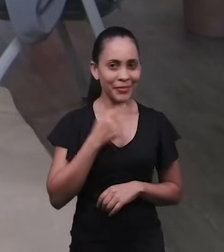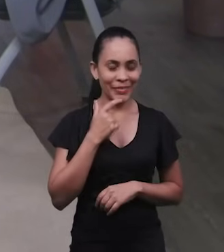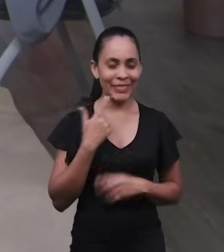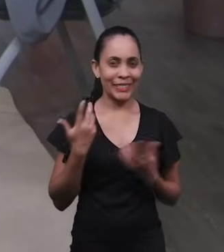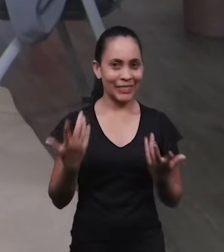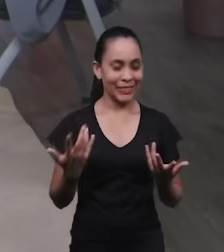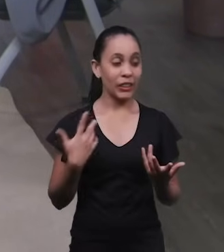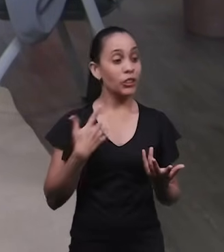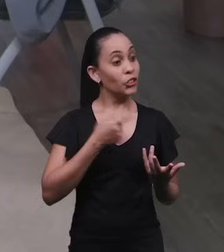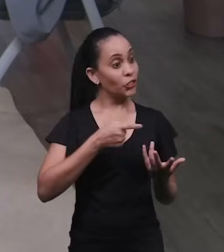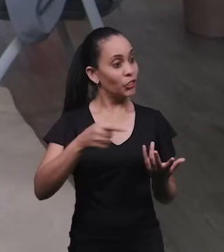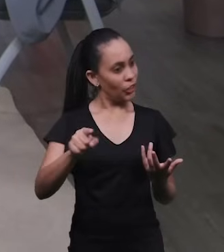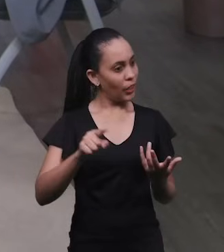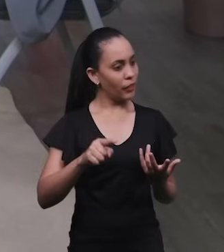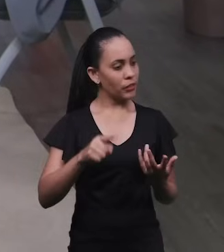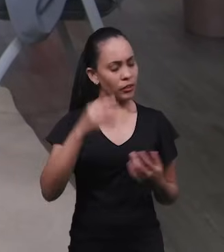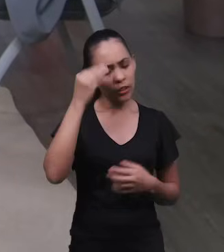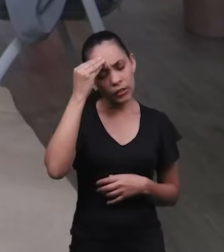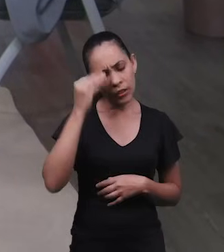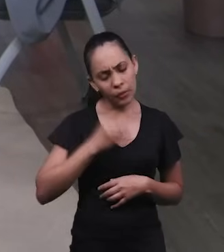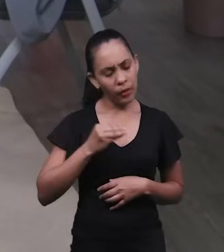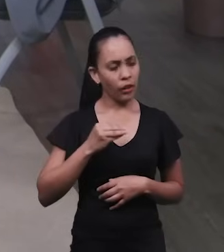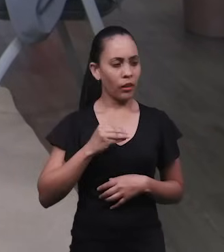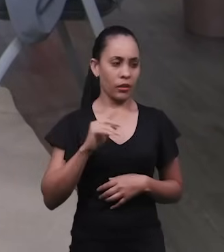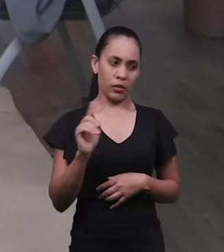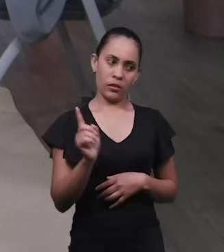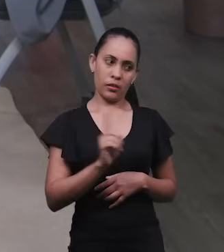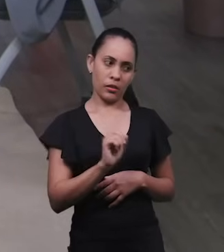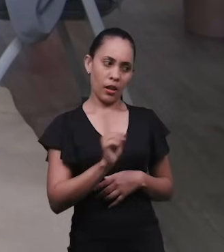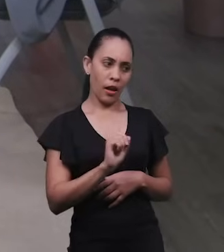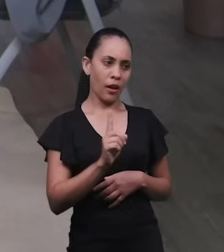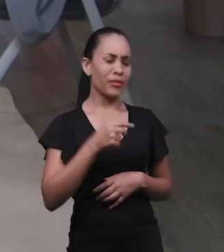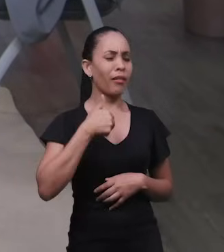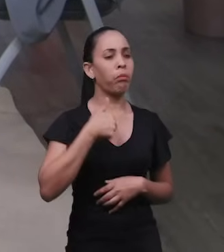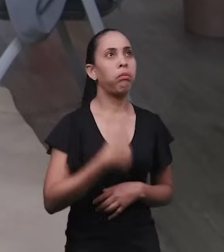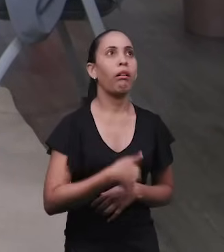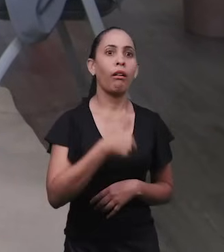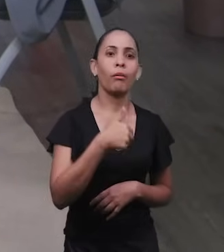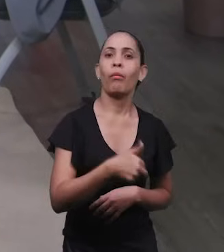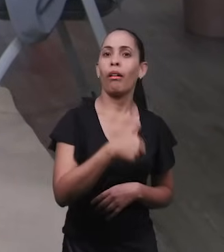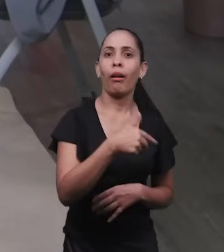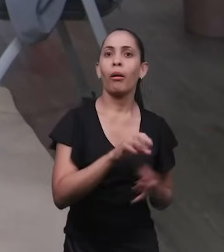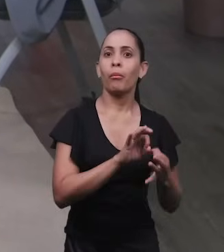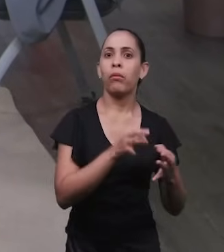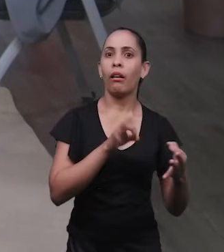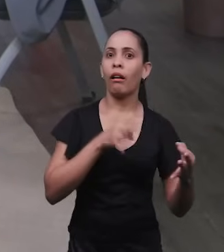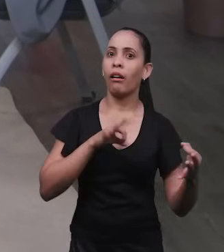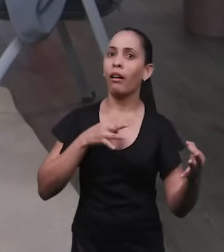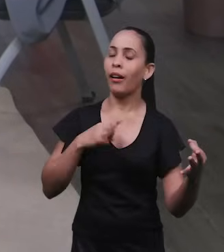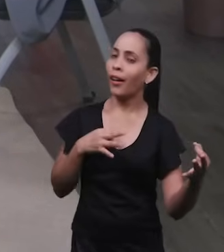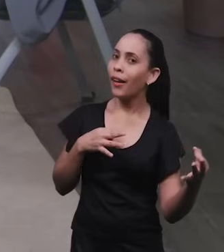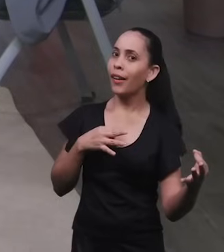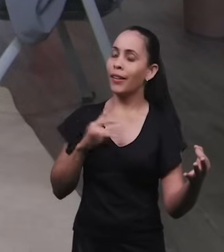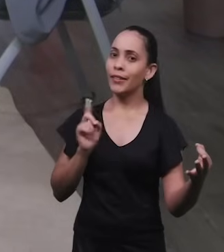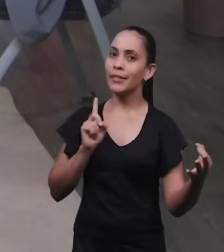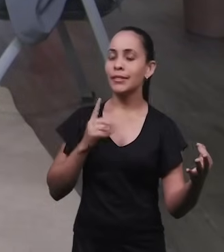Eu falei: pois é, já que você está tão desanimado, eu acho que não carece você caminhar uma distância tão